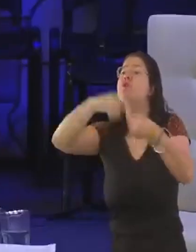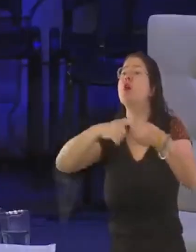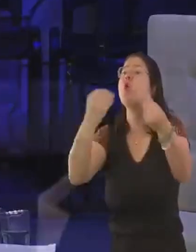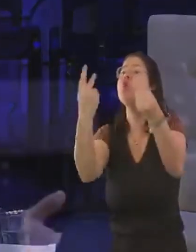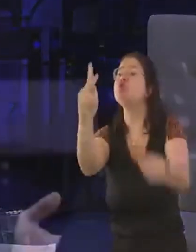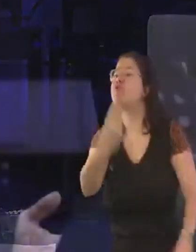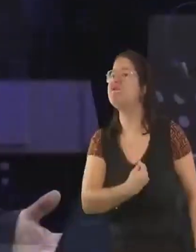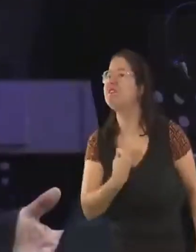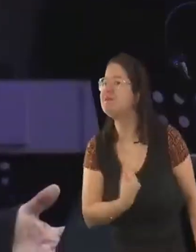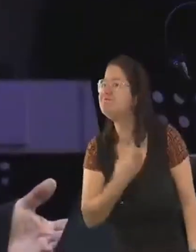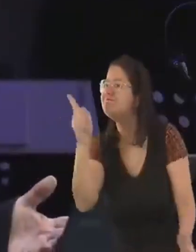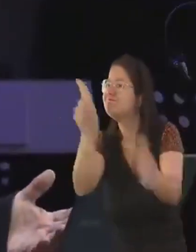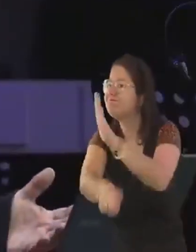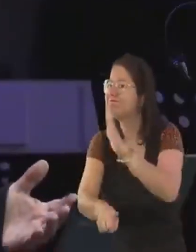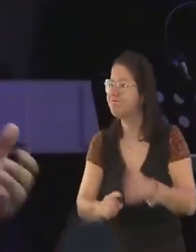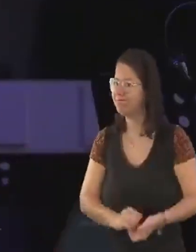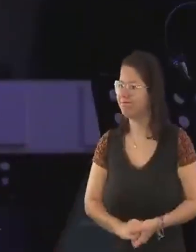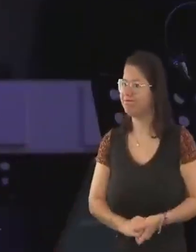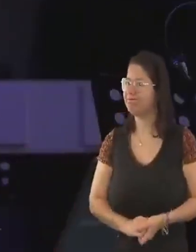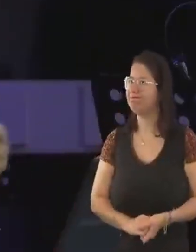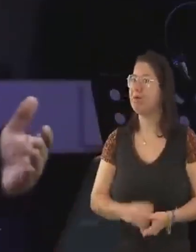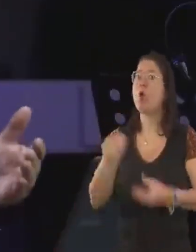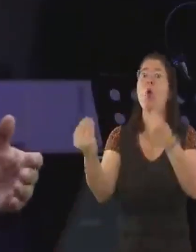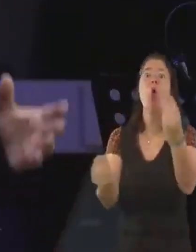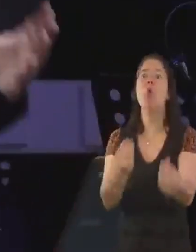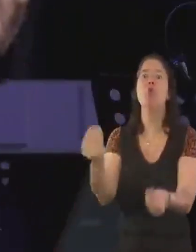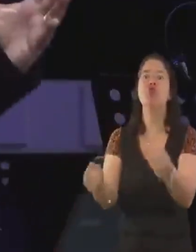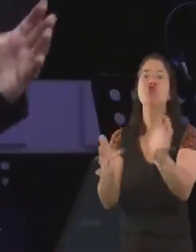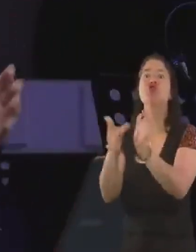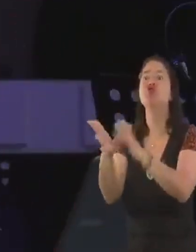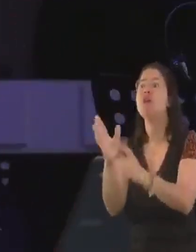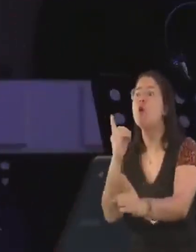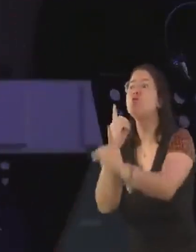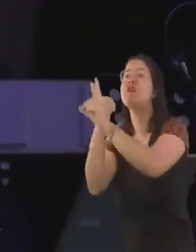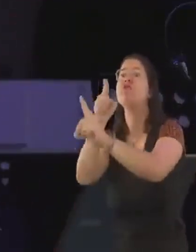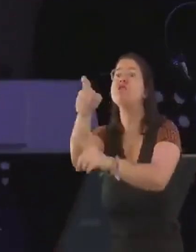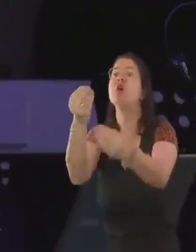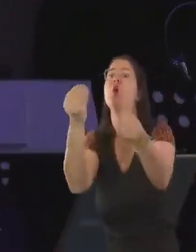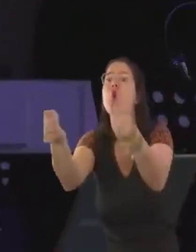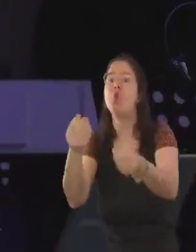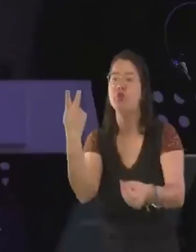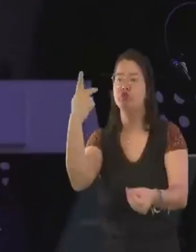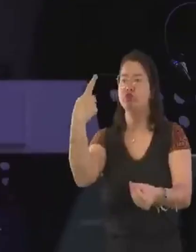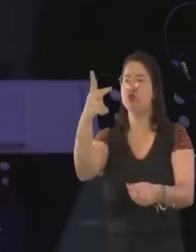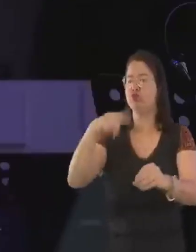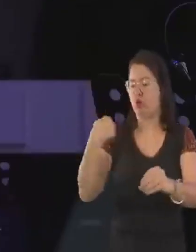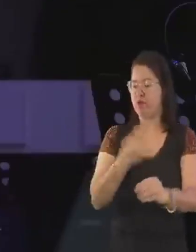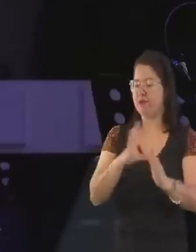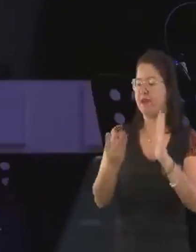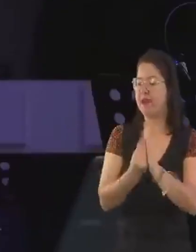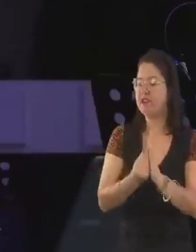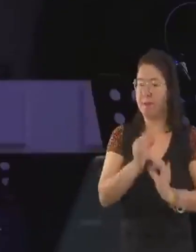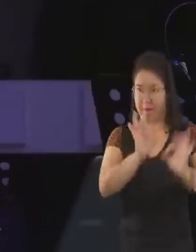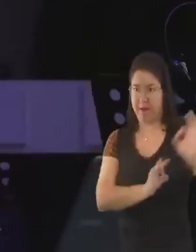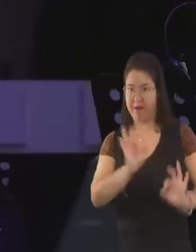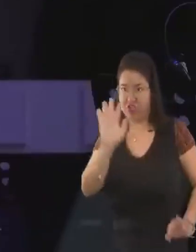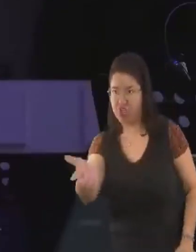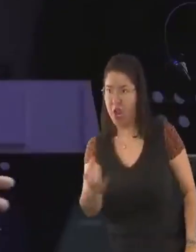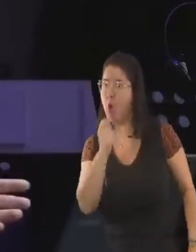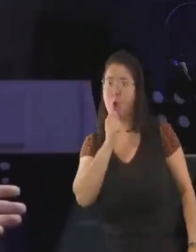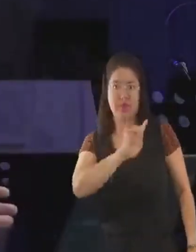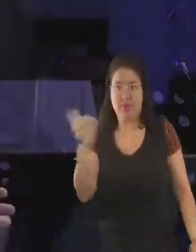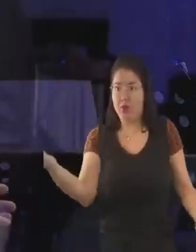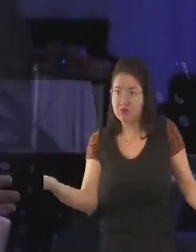Jesus voltará. Como Ele encontrará a mim, a você? Como Ele encontrará a nossa igreja, meus irmãos? Seremos